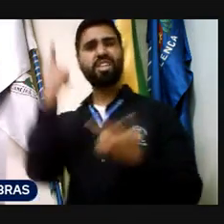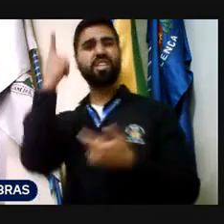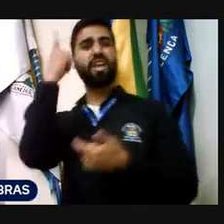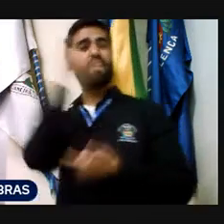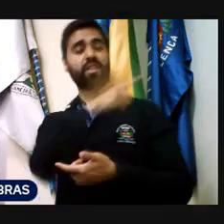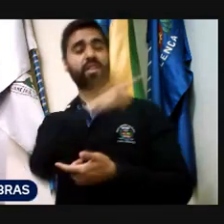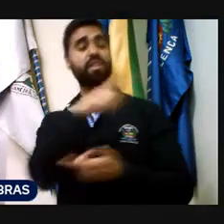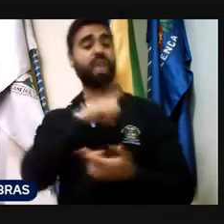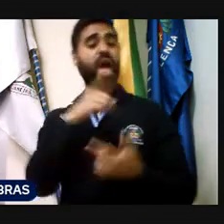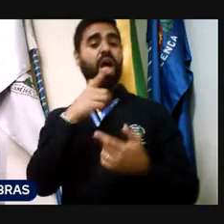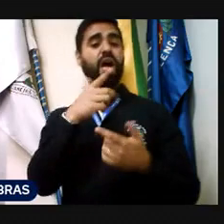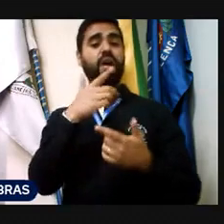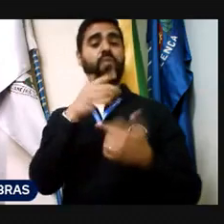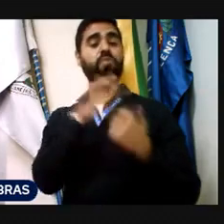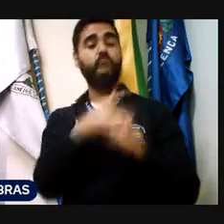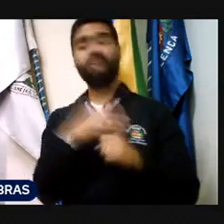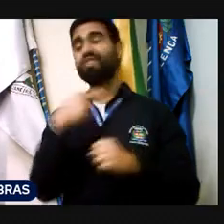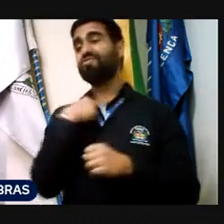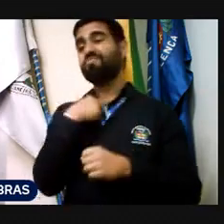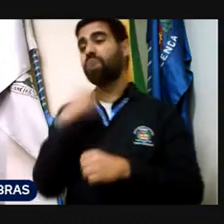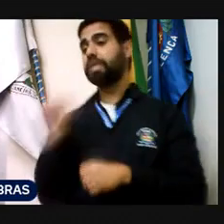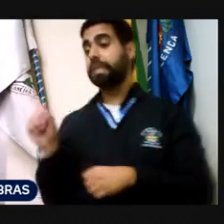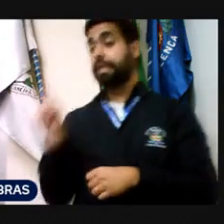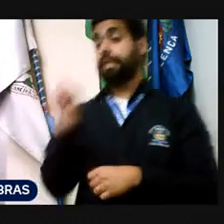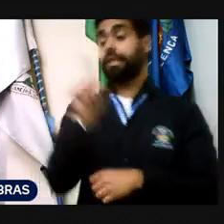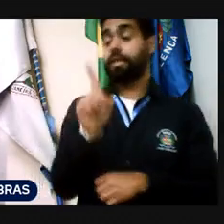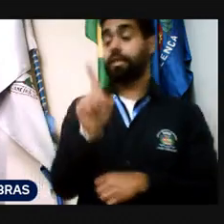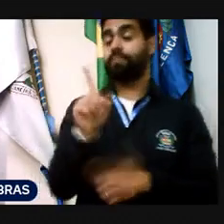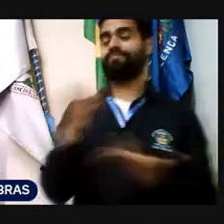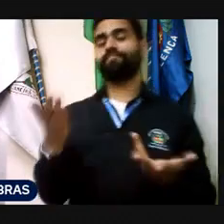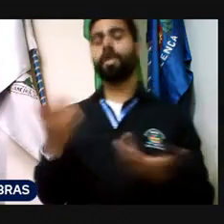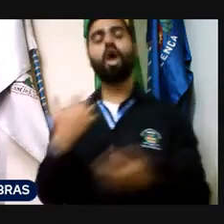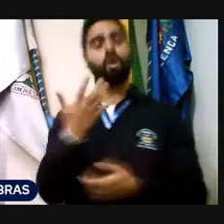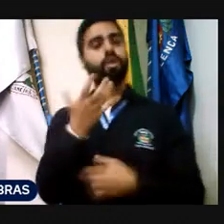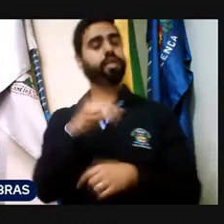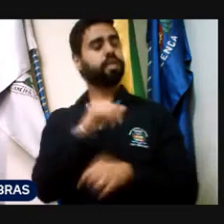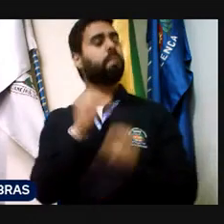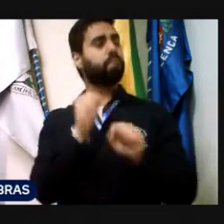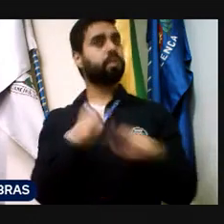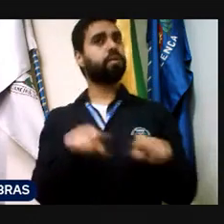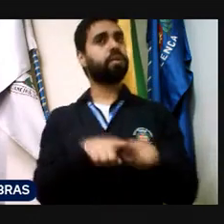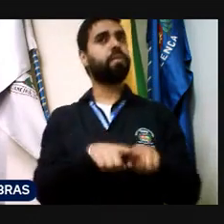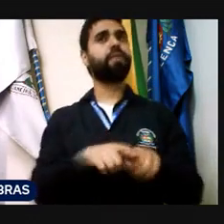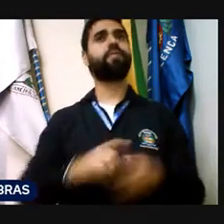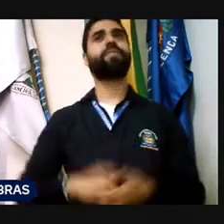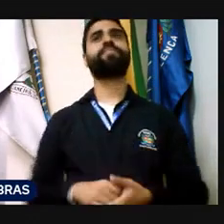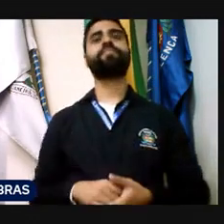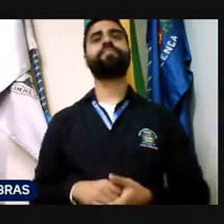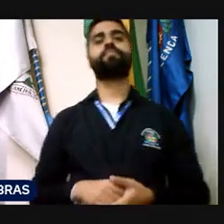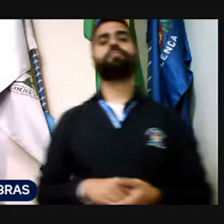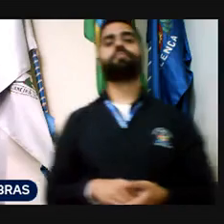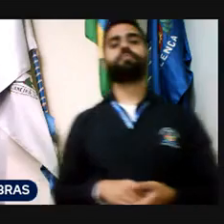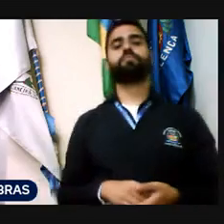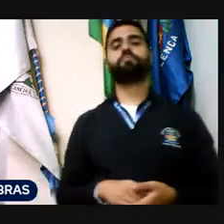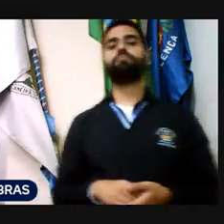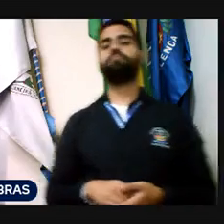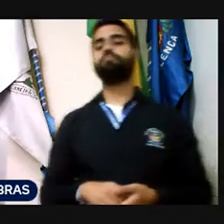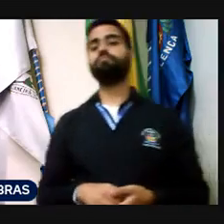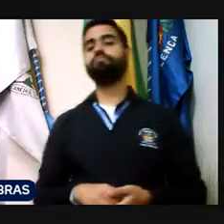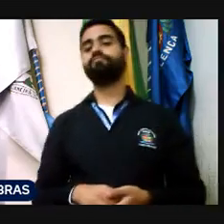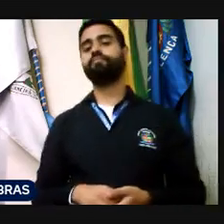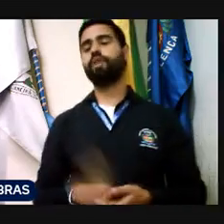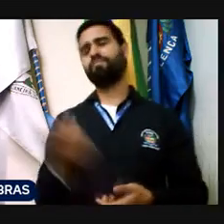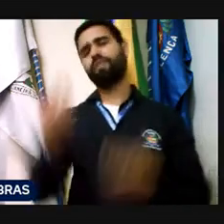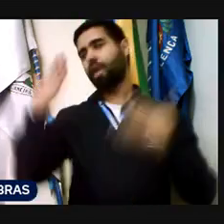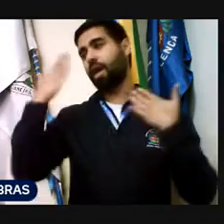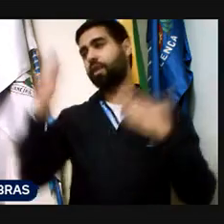com comorbidade que não possa habitar aqui no centro da cidade. Então, eu gostaria que eles pudessem estar olhando com carinho. Tá? No mais, eu gostaria de agradecer